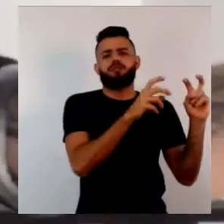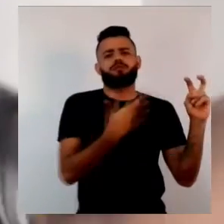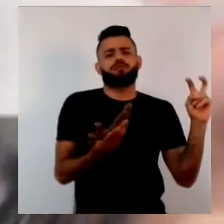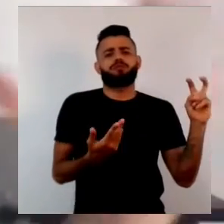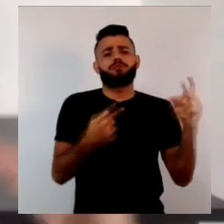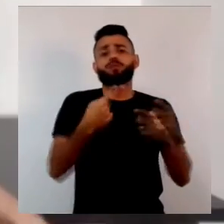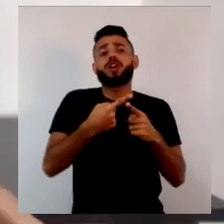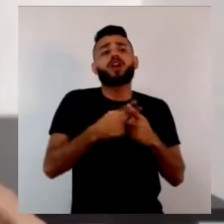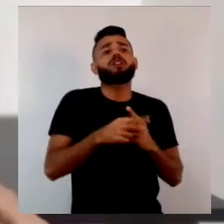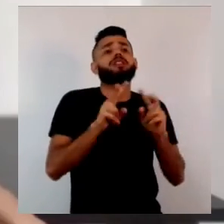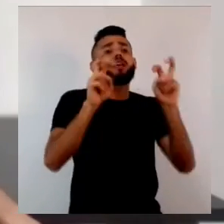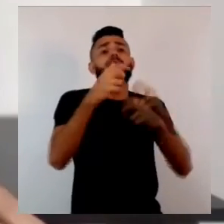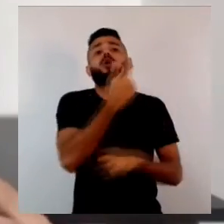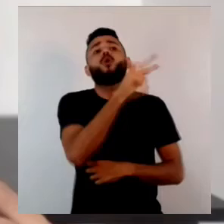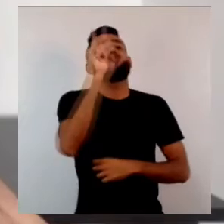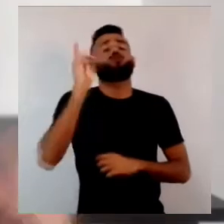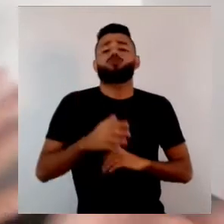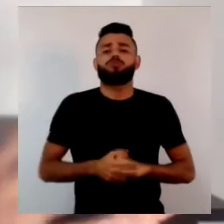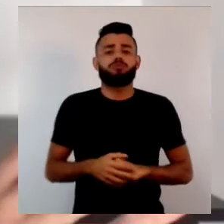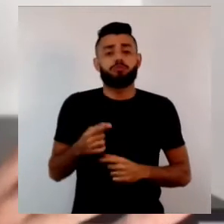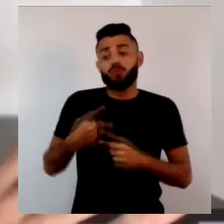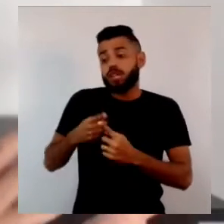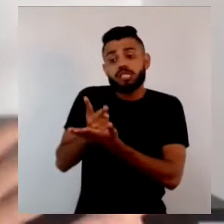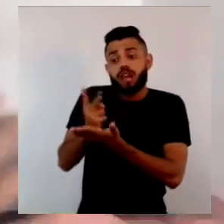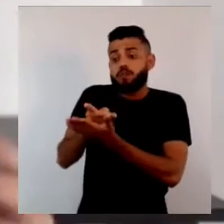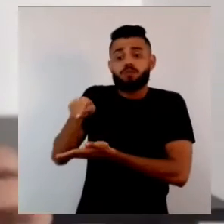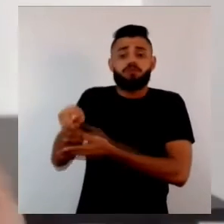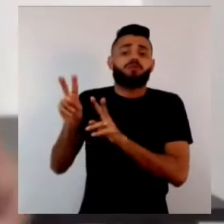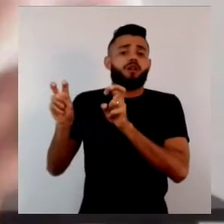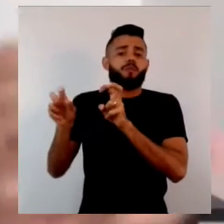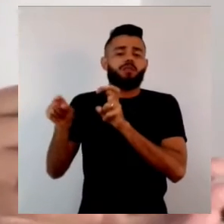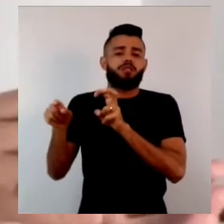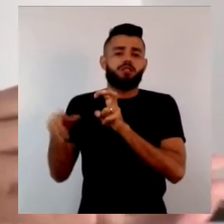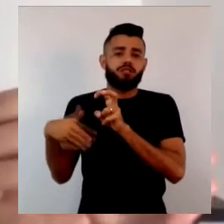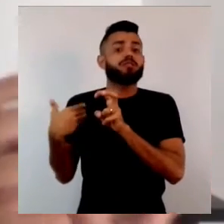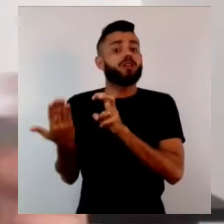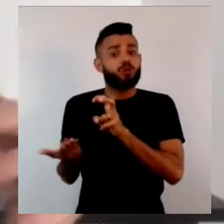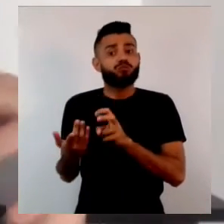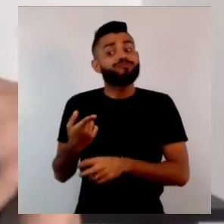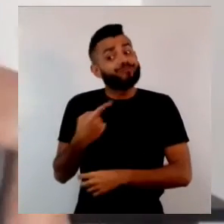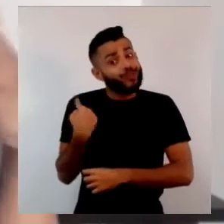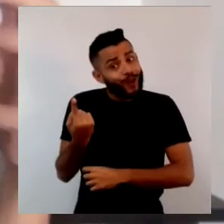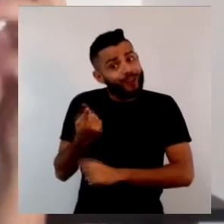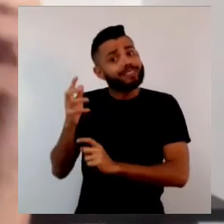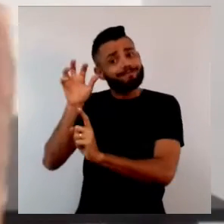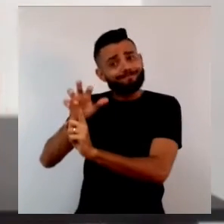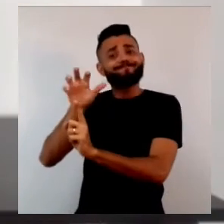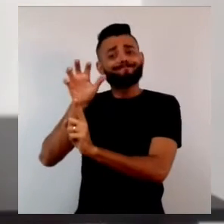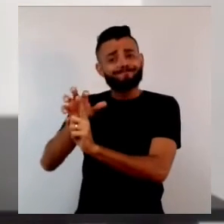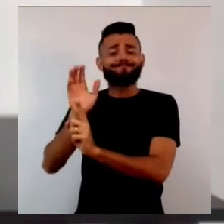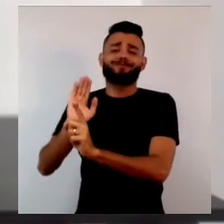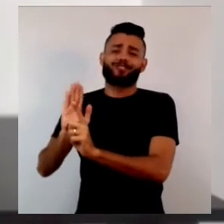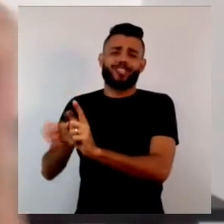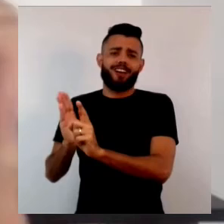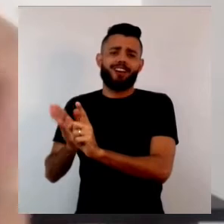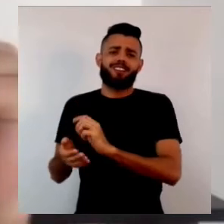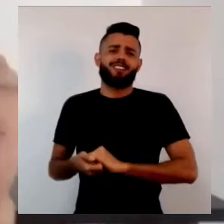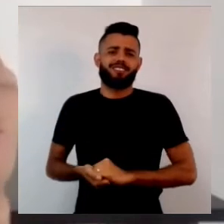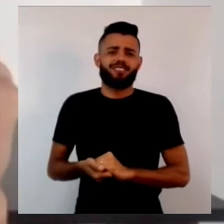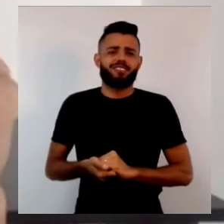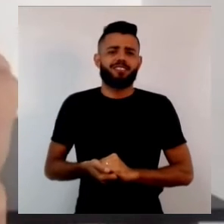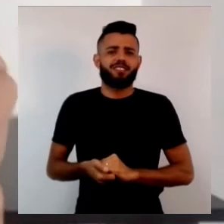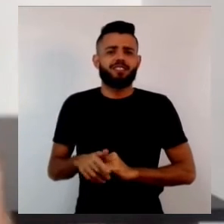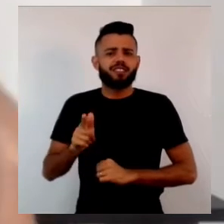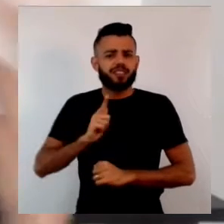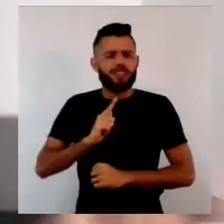né? Então, aí já somos parte. Já particionamos. Nós particionamos um pedaço micro da